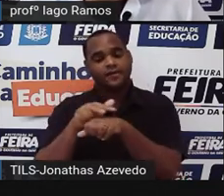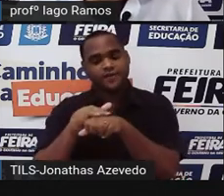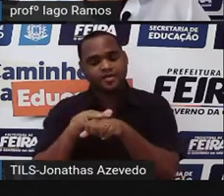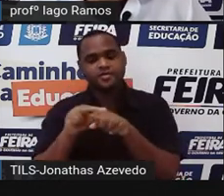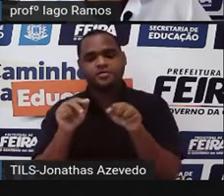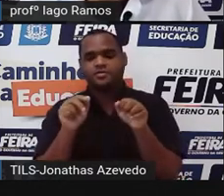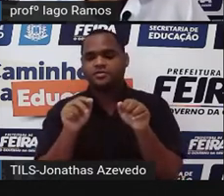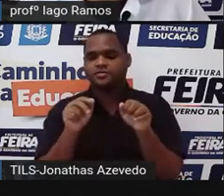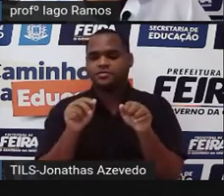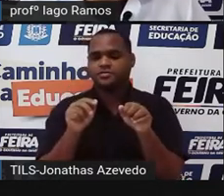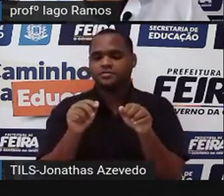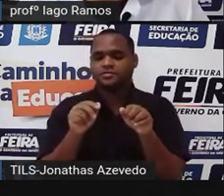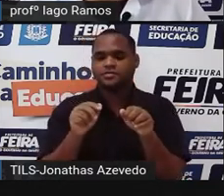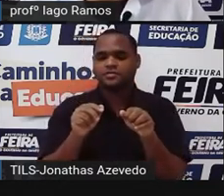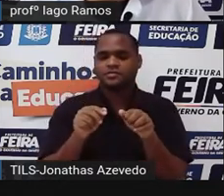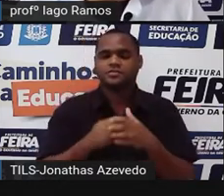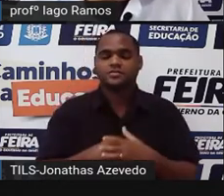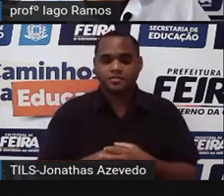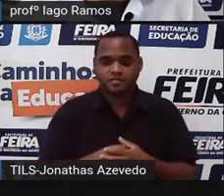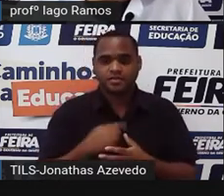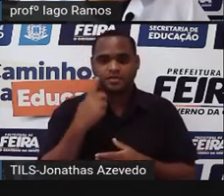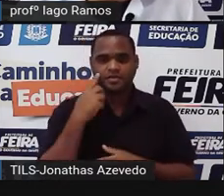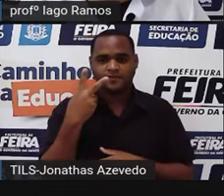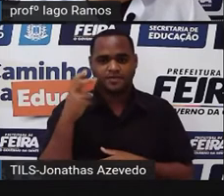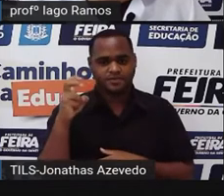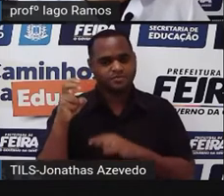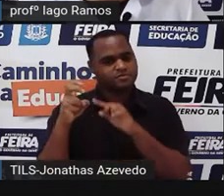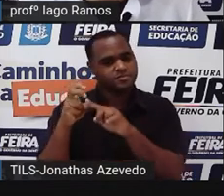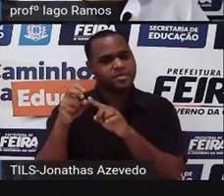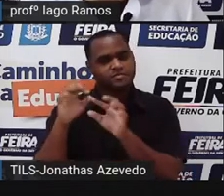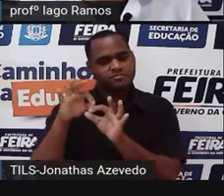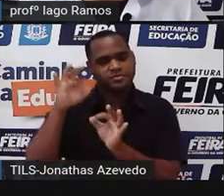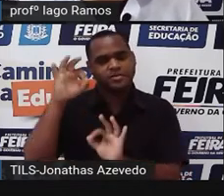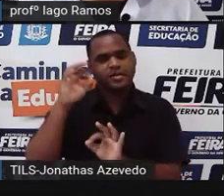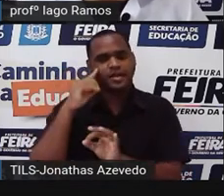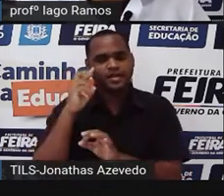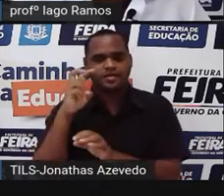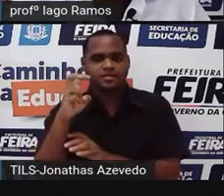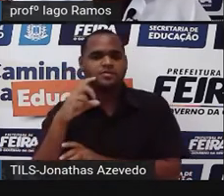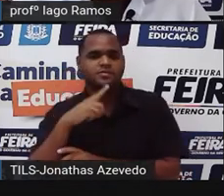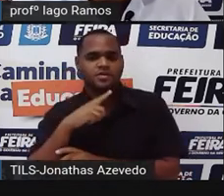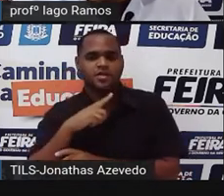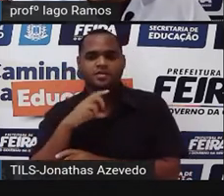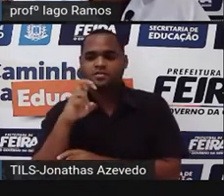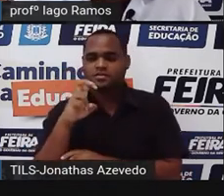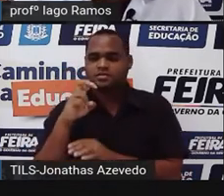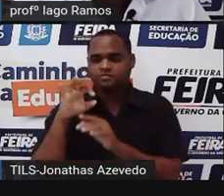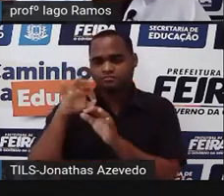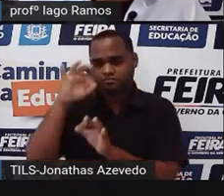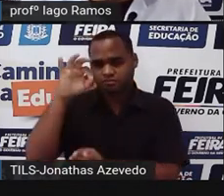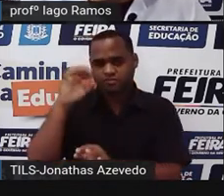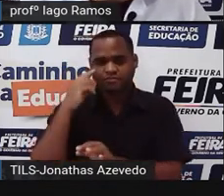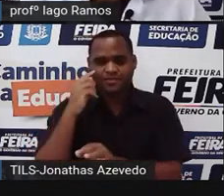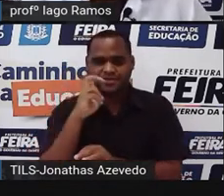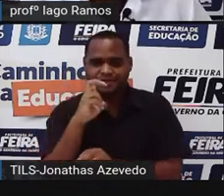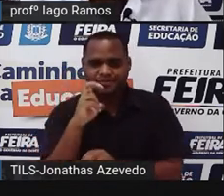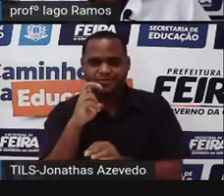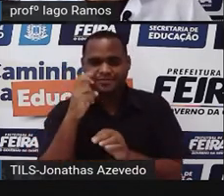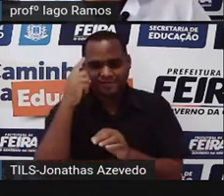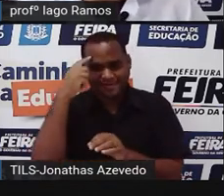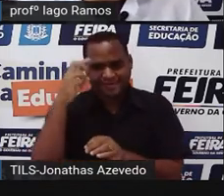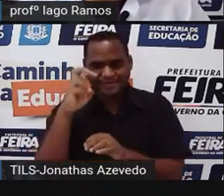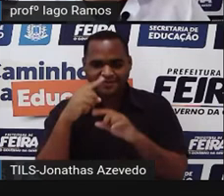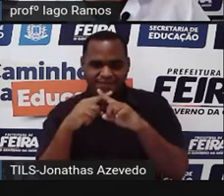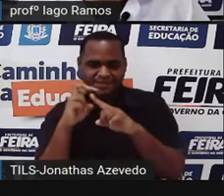lado 5, a área deu 25. Porque o comprimento do quadrado é 5, vezes a altura do quadrado é 5,